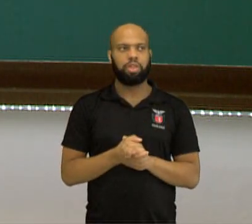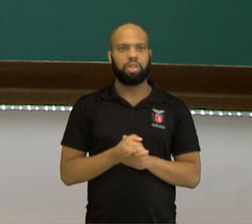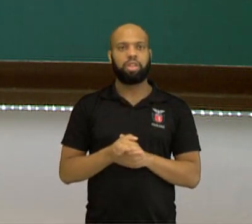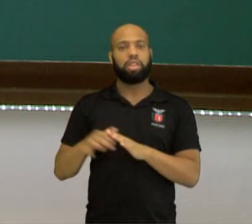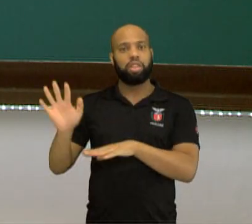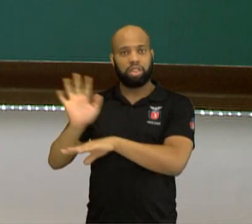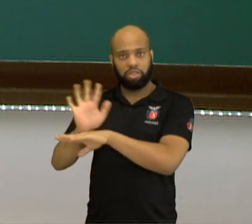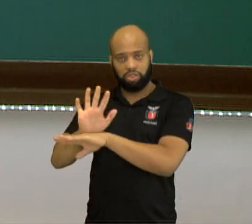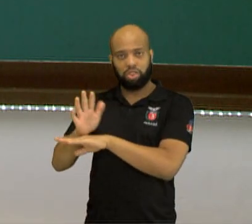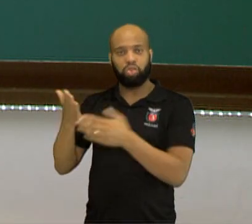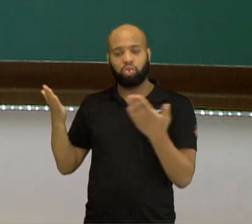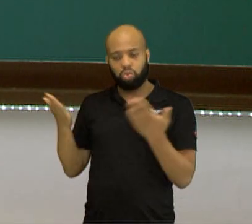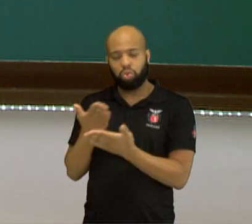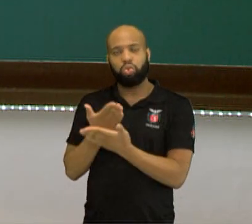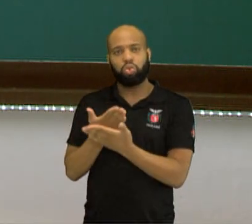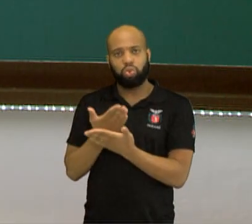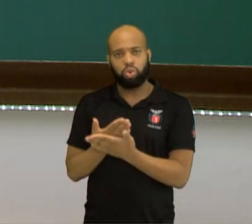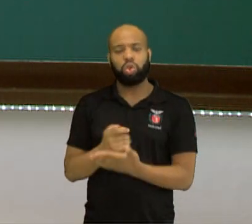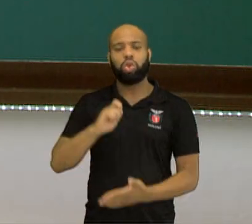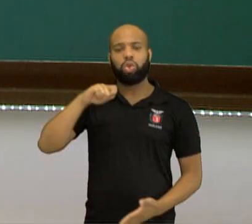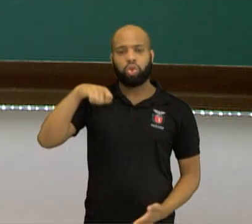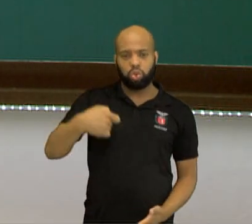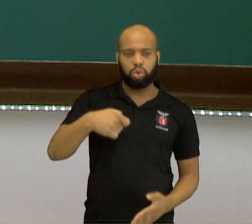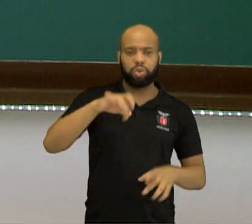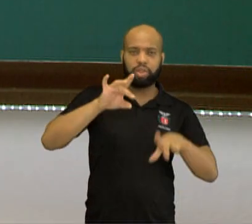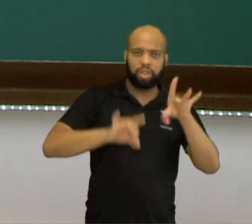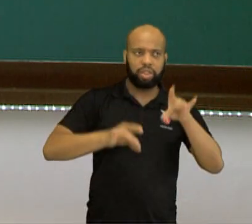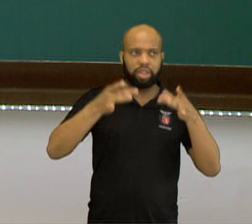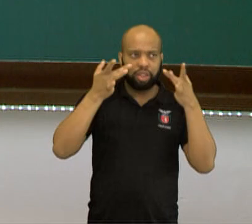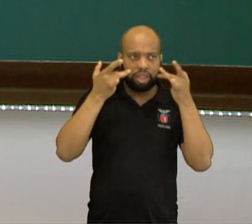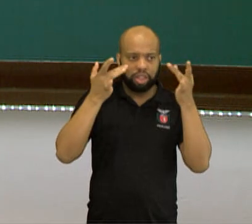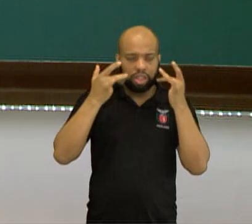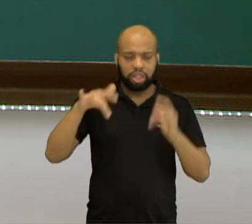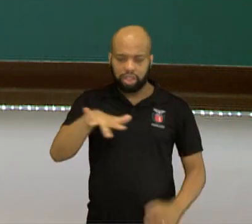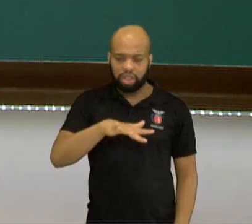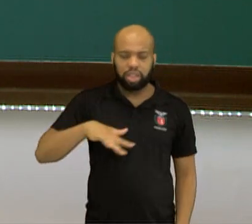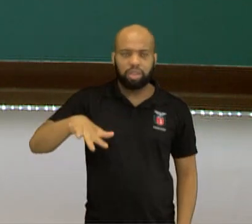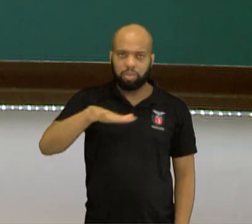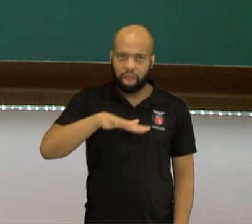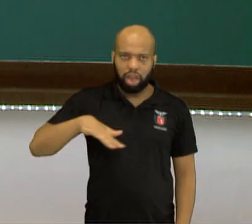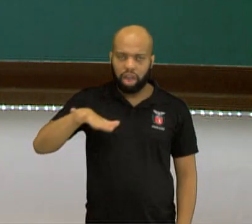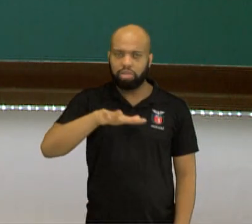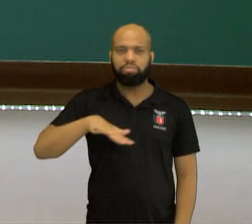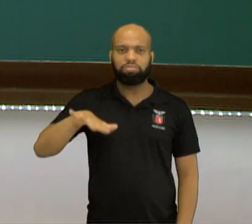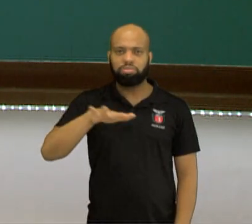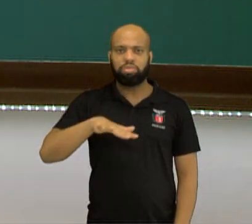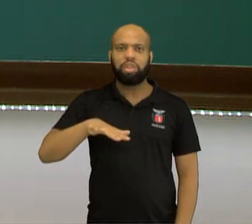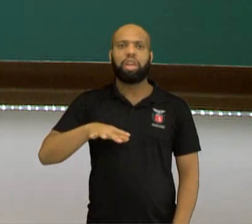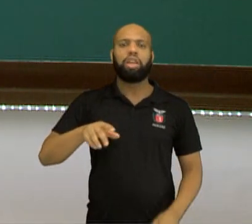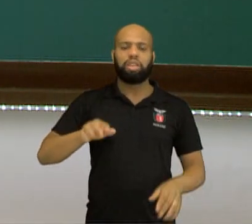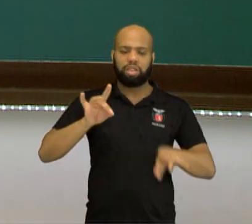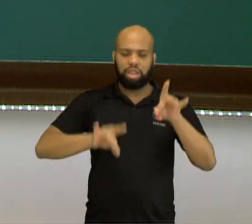nesse vídeo, nós falamos sobre o teatro, o espaço cênico, o teatro na